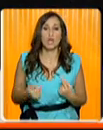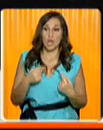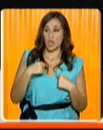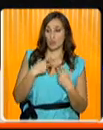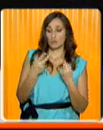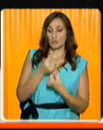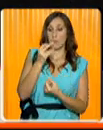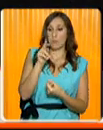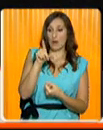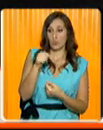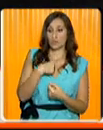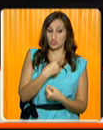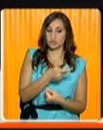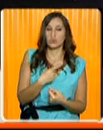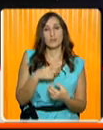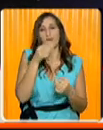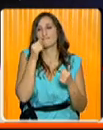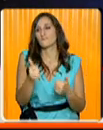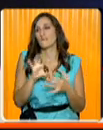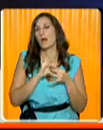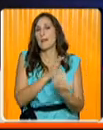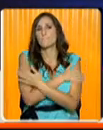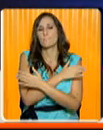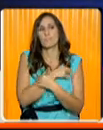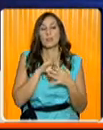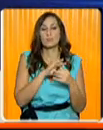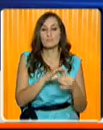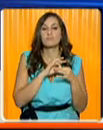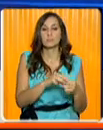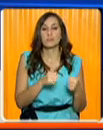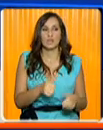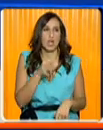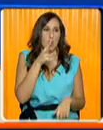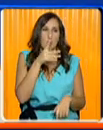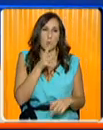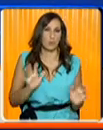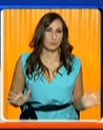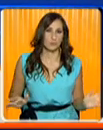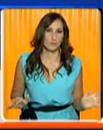Opa, eu e o Paulo, por acaso, nisso estamos muito bem, por acaso, nós.